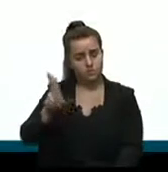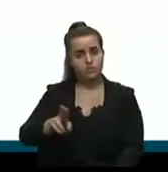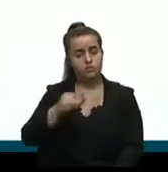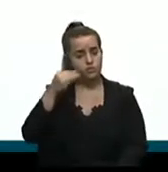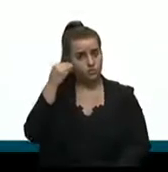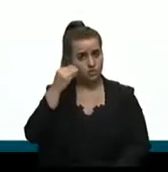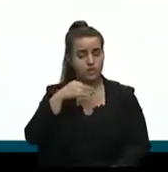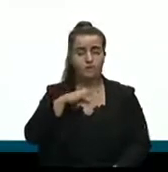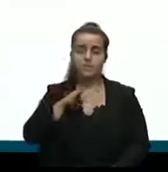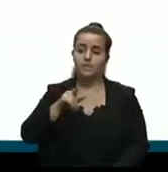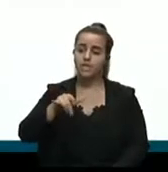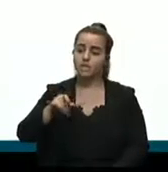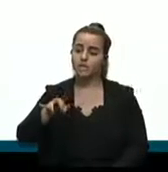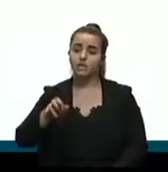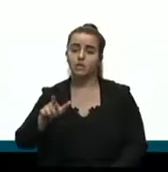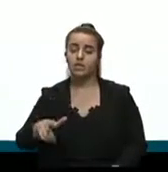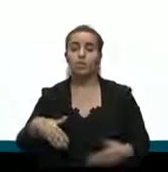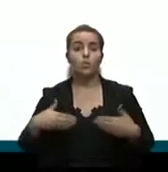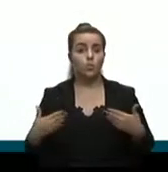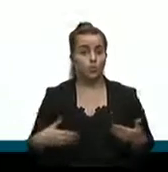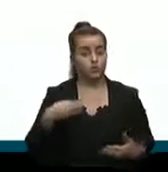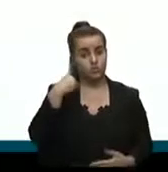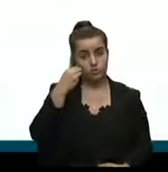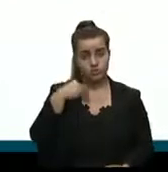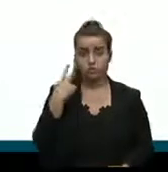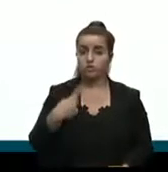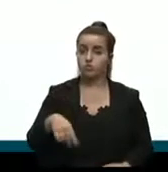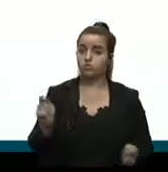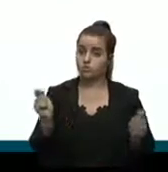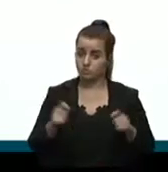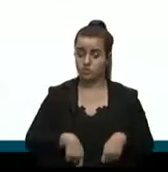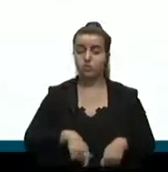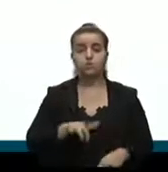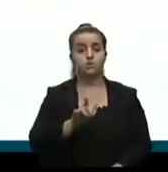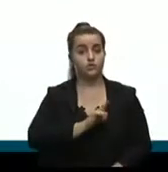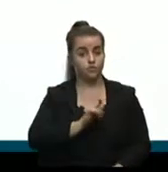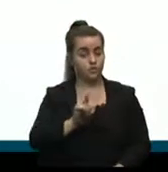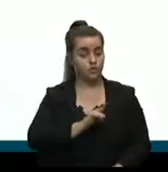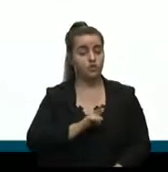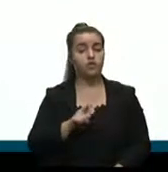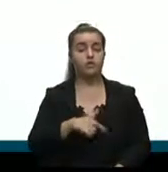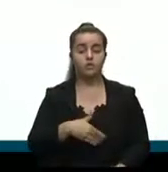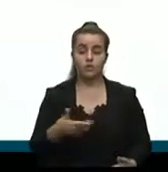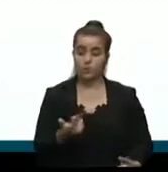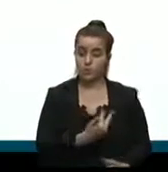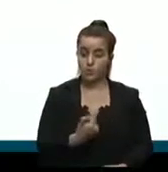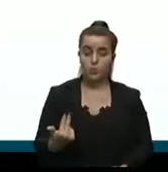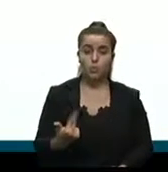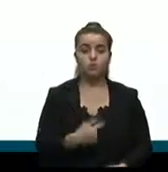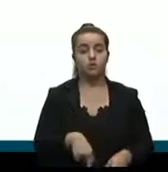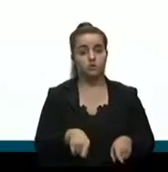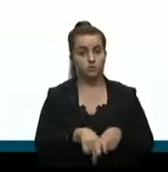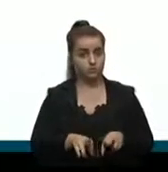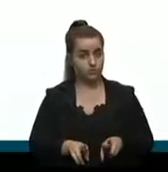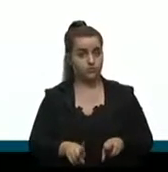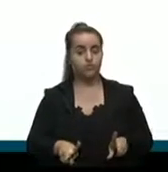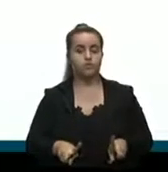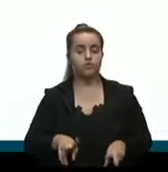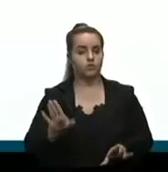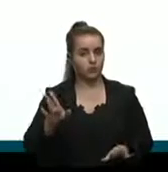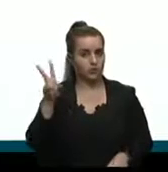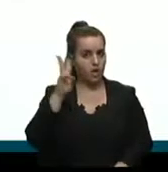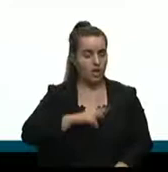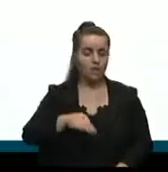teste bilateral quando, no teste de hipótese, eu tiver uma igualdade e uma diferença. Então,